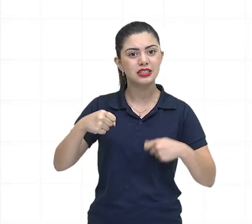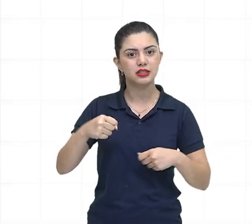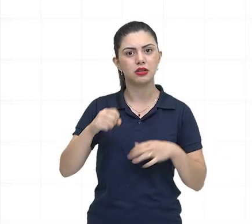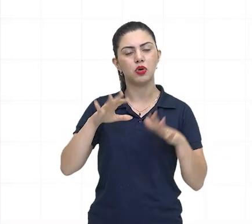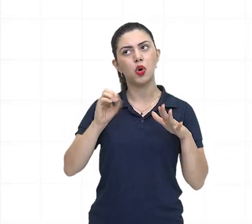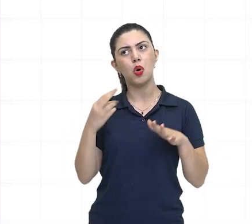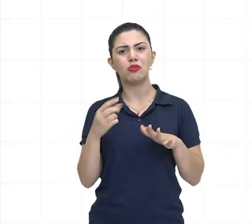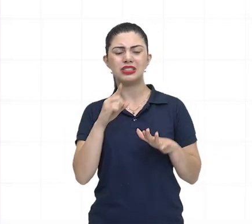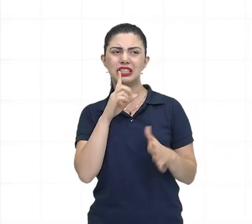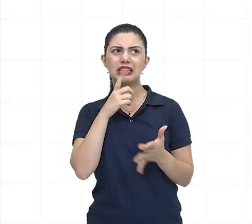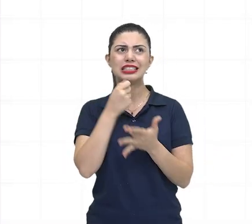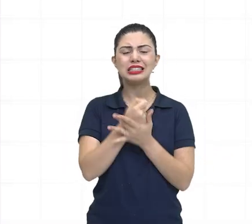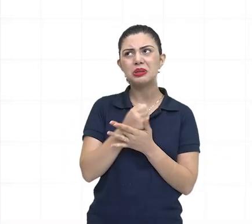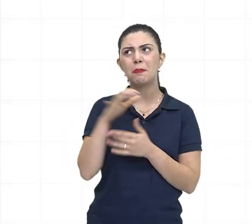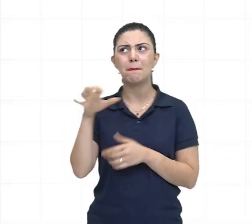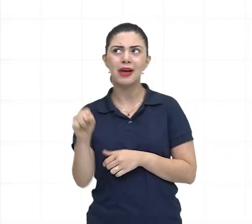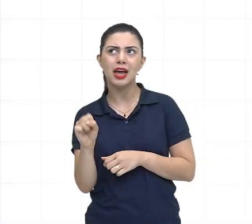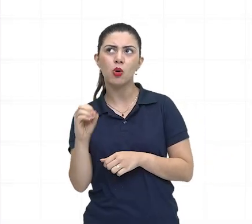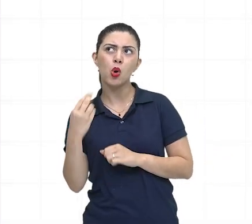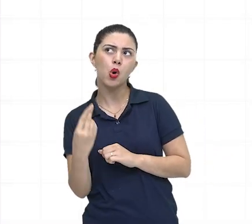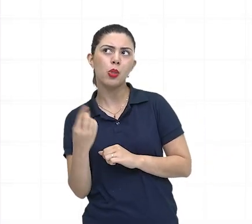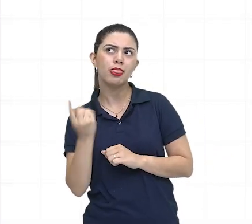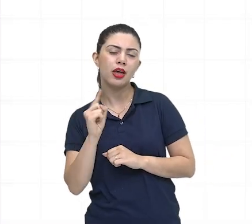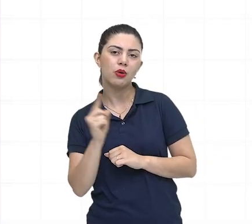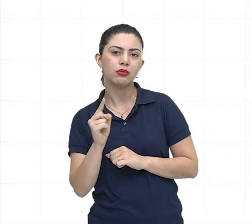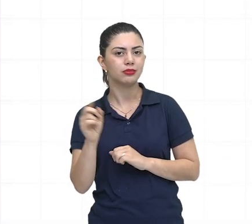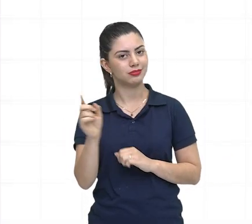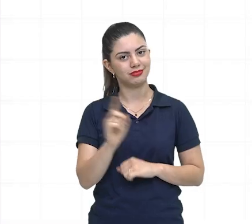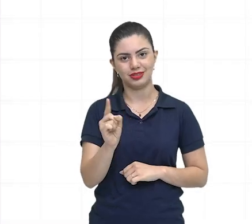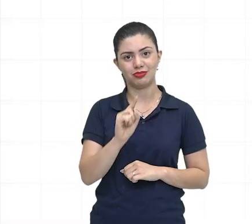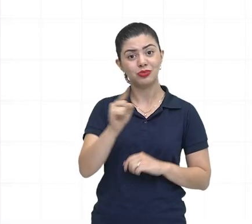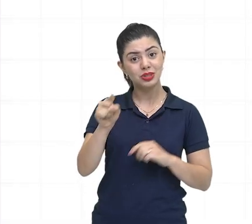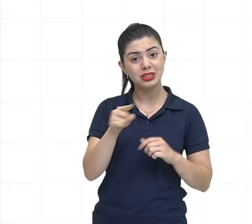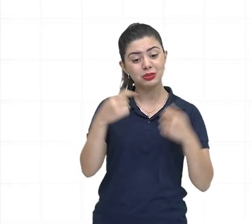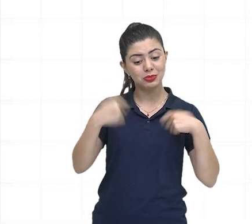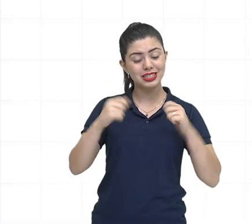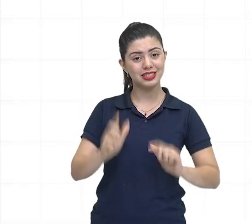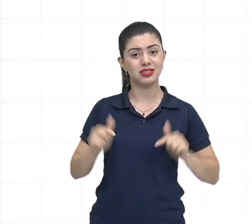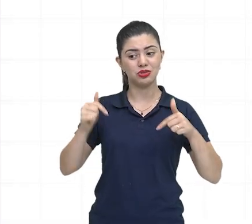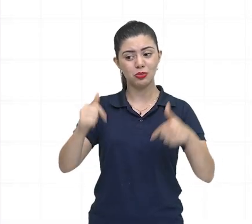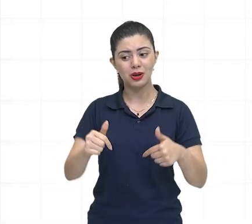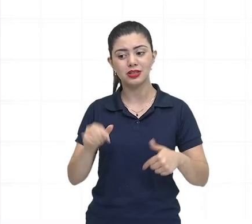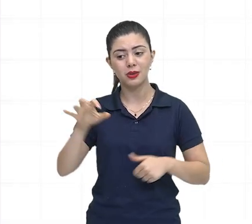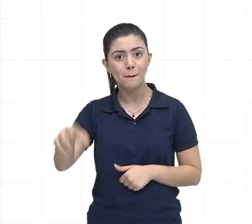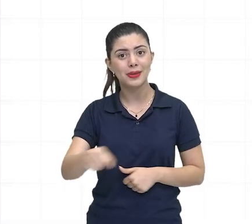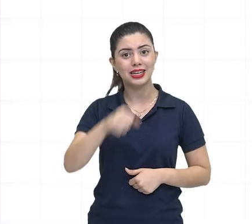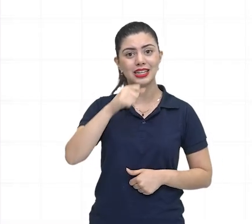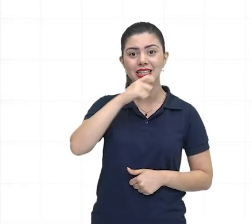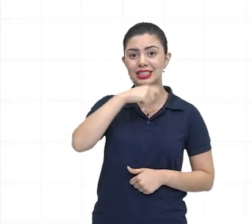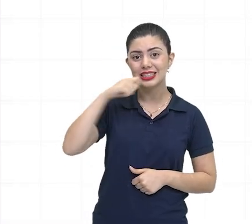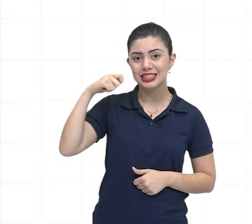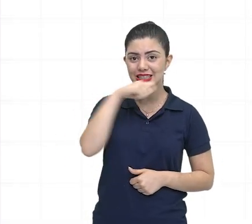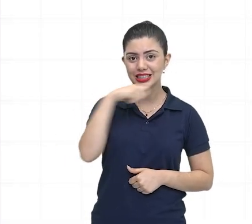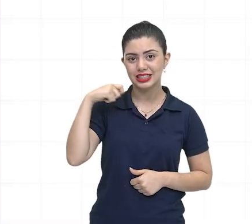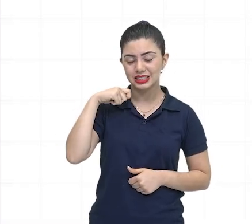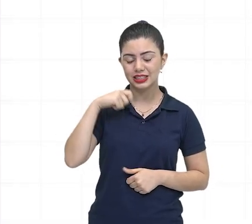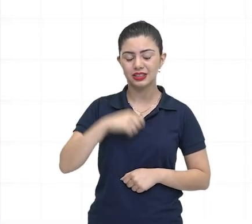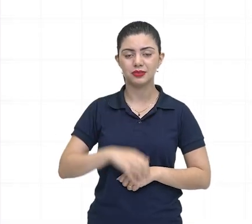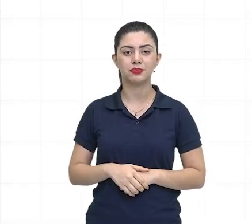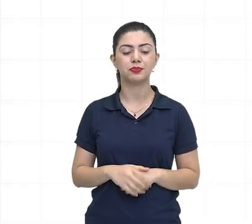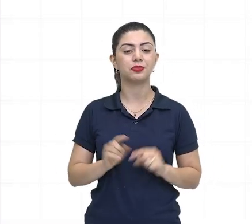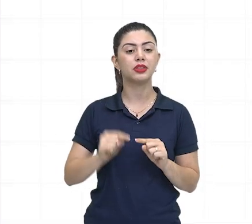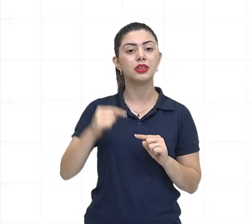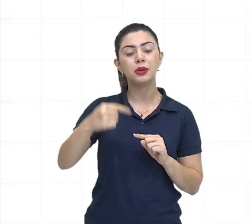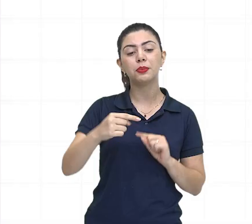não exige de você uma tomada de decisão. É uma ação, você tem que executar, certo?